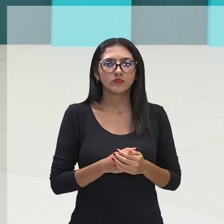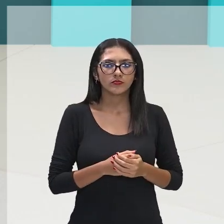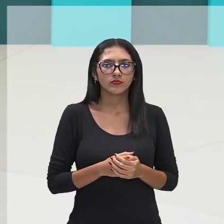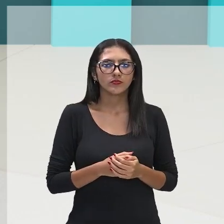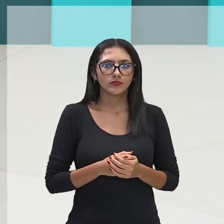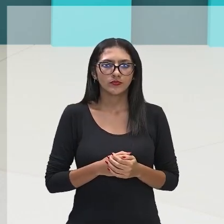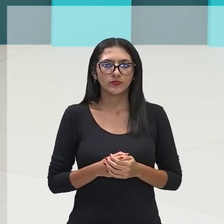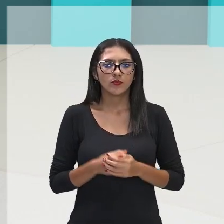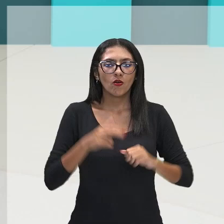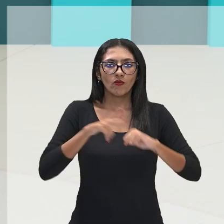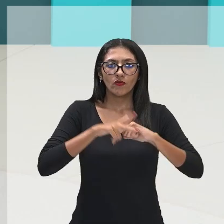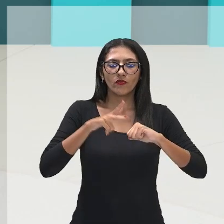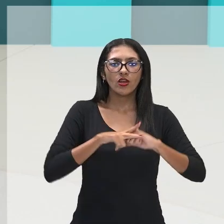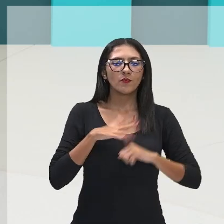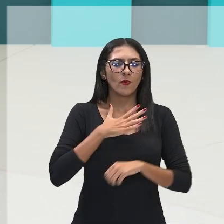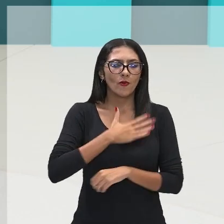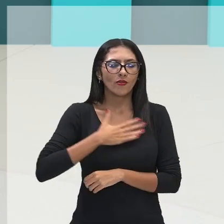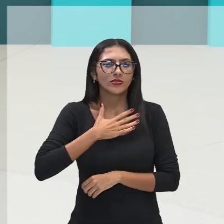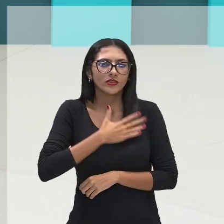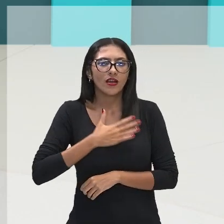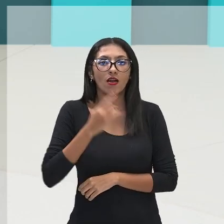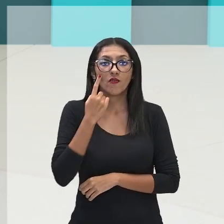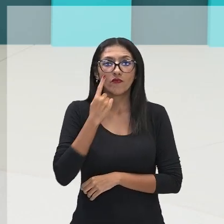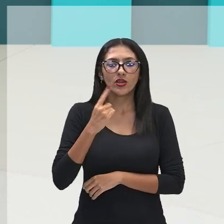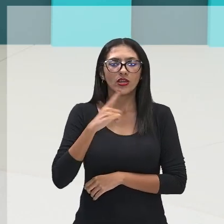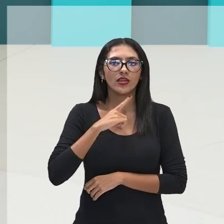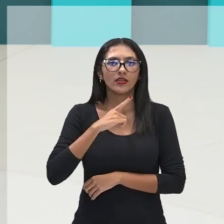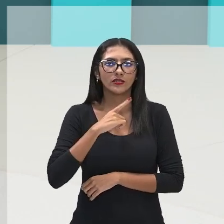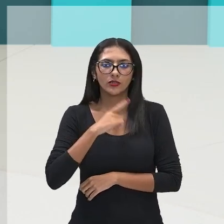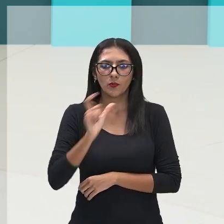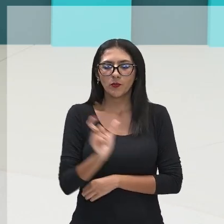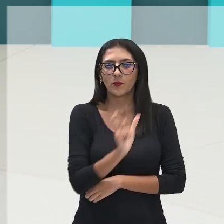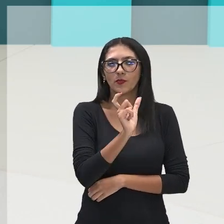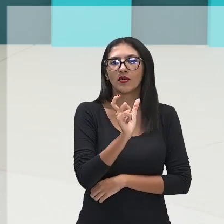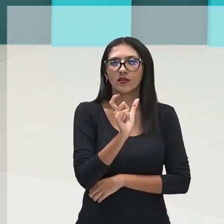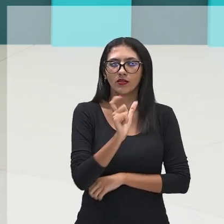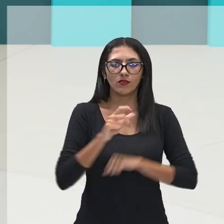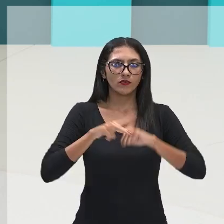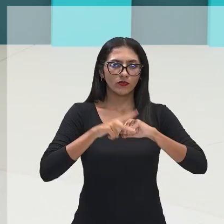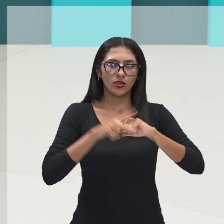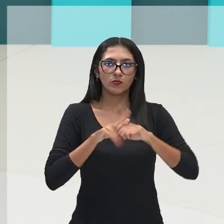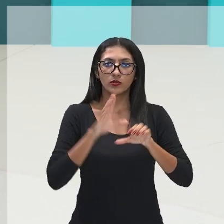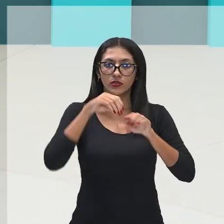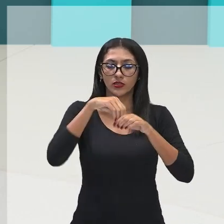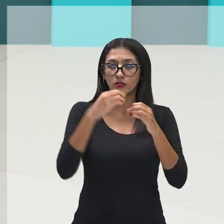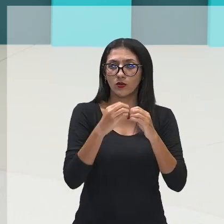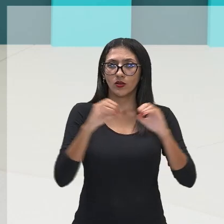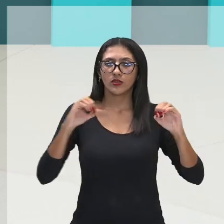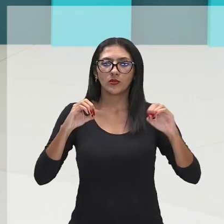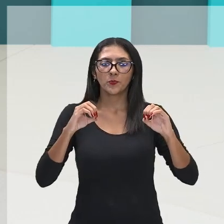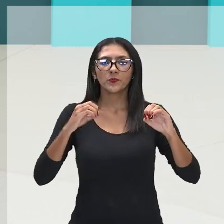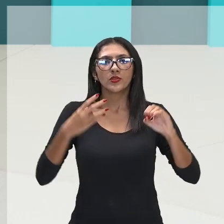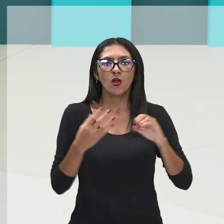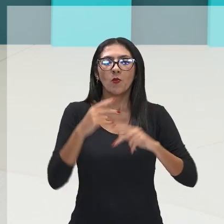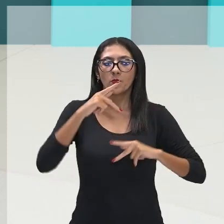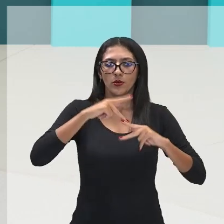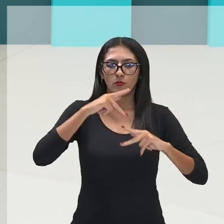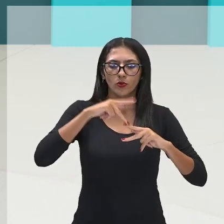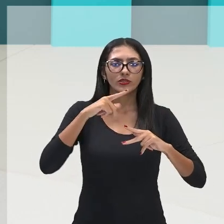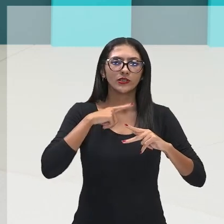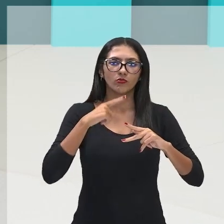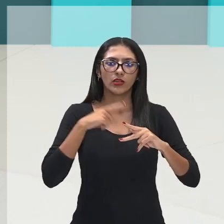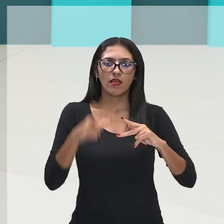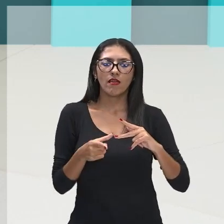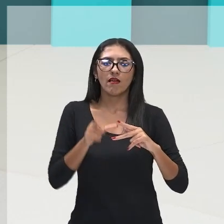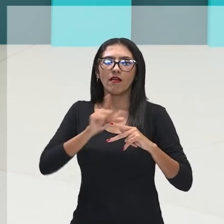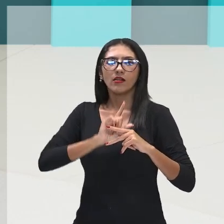verbo gostar, olha o verbo presente na oração adjetiva. Então, a preposição vai aparecer antes do